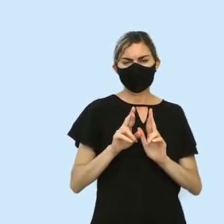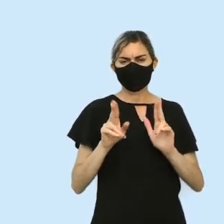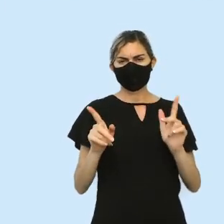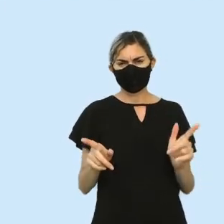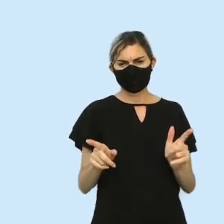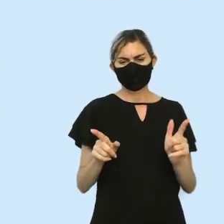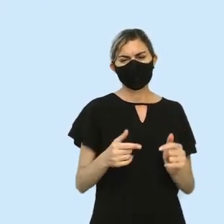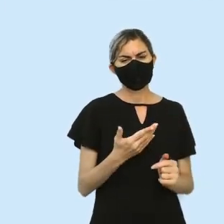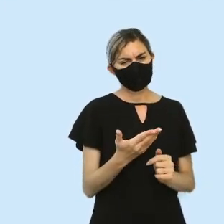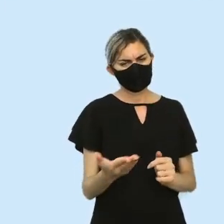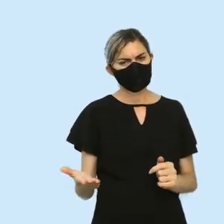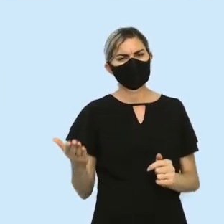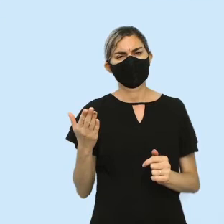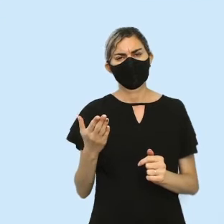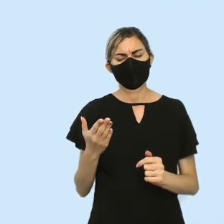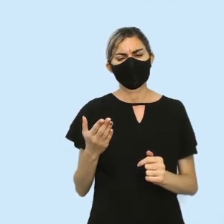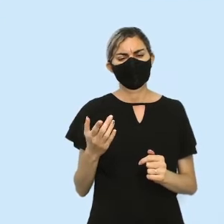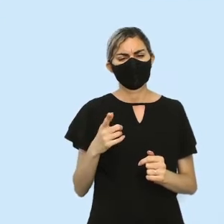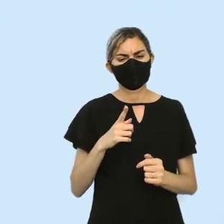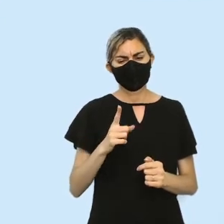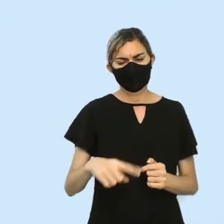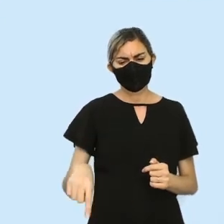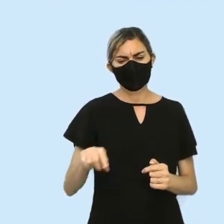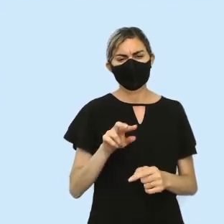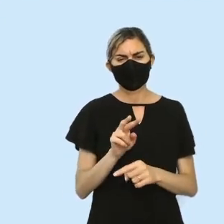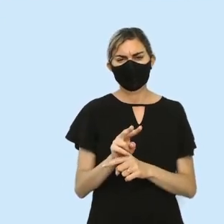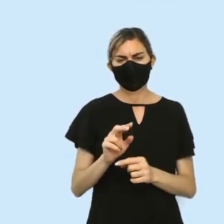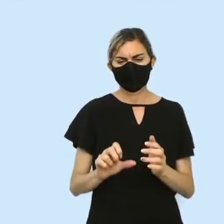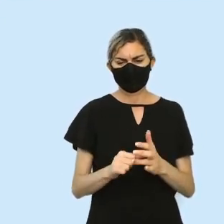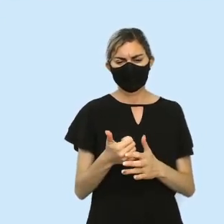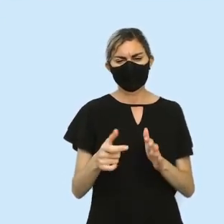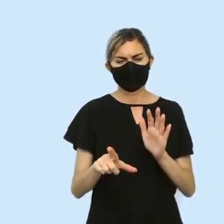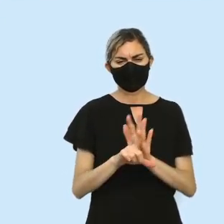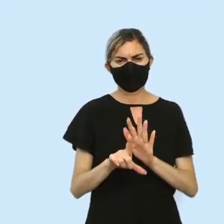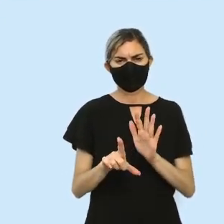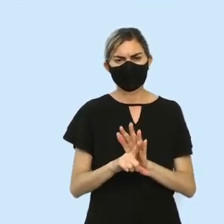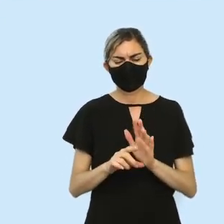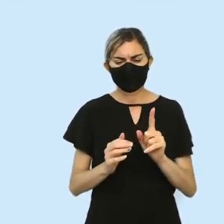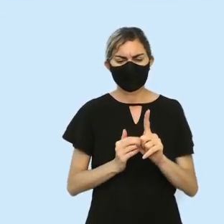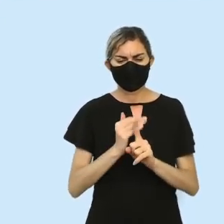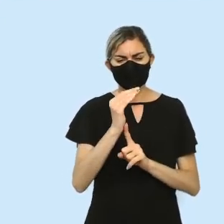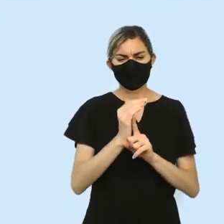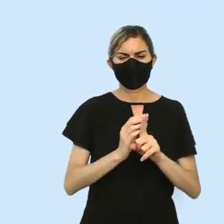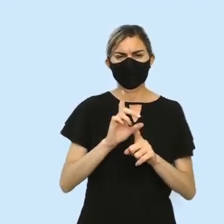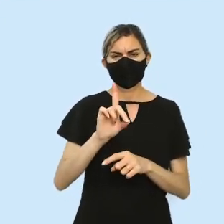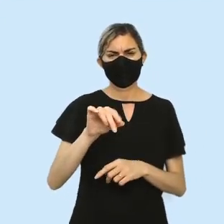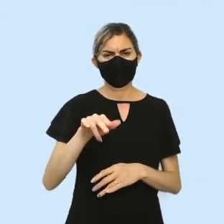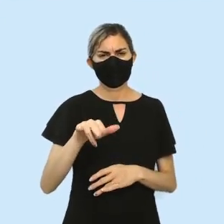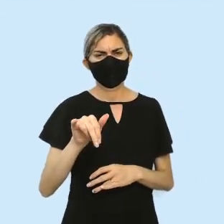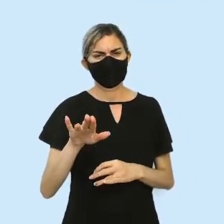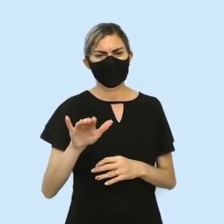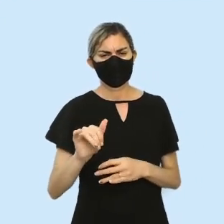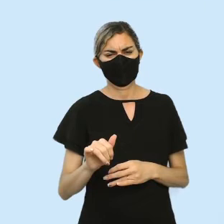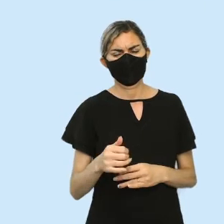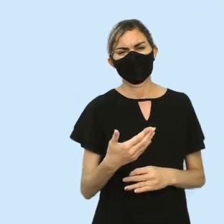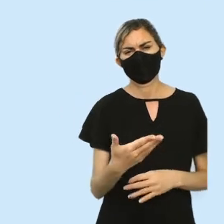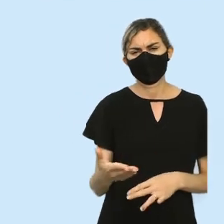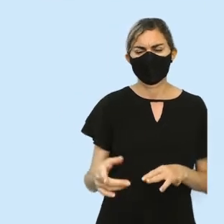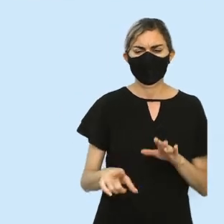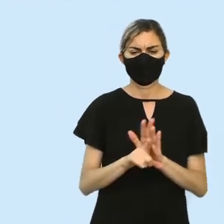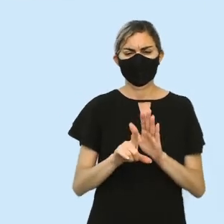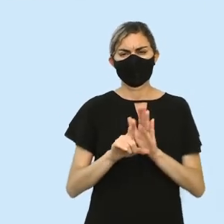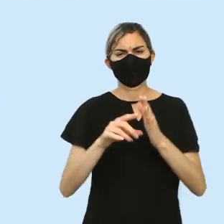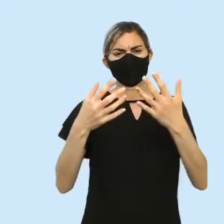diferentes. Isso reza a primeira lei da termodinâmica. Isso, a lei